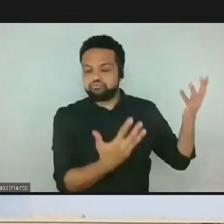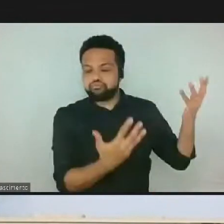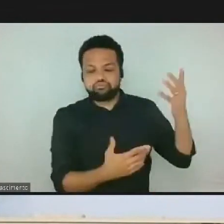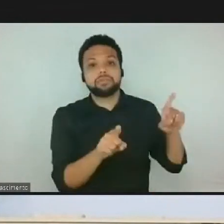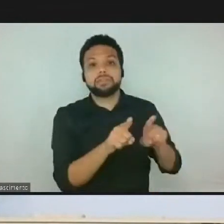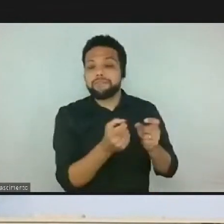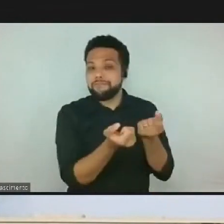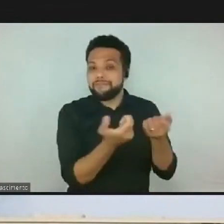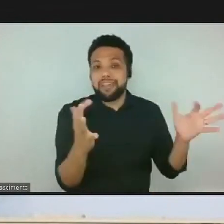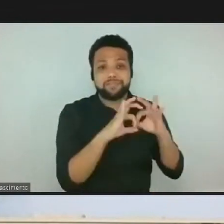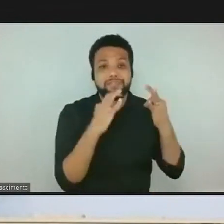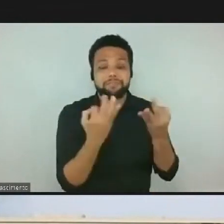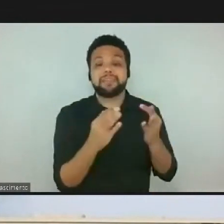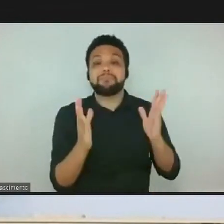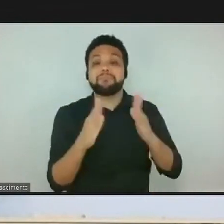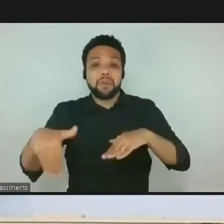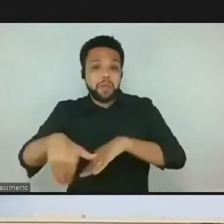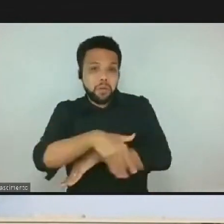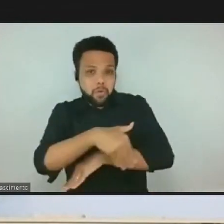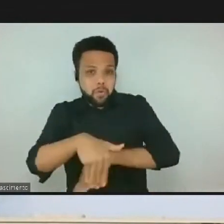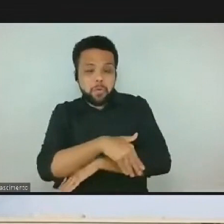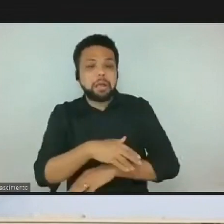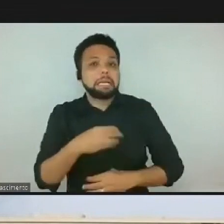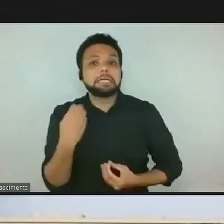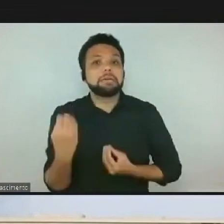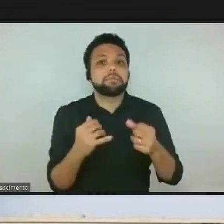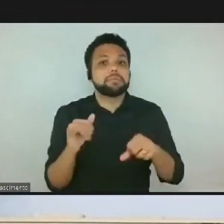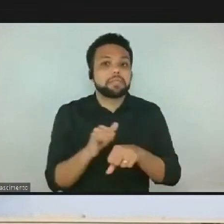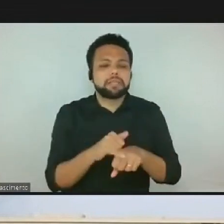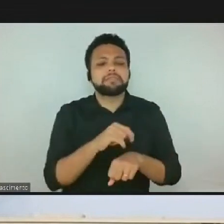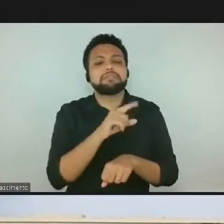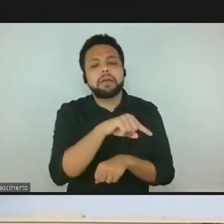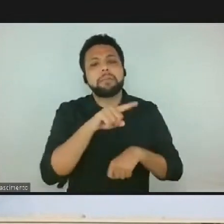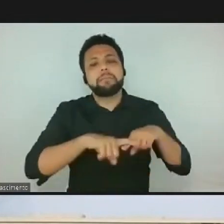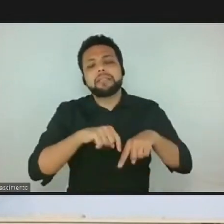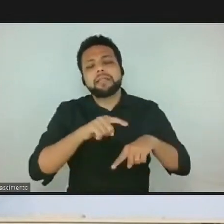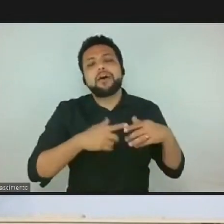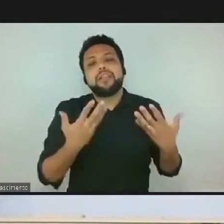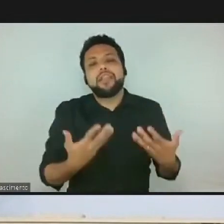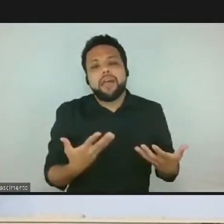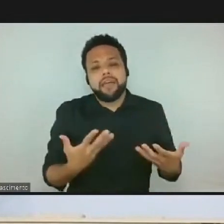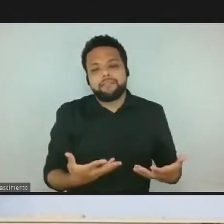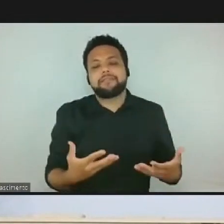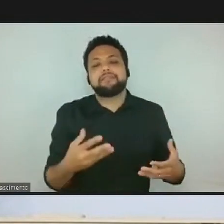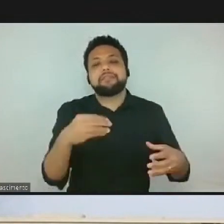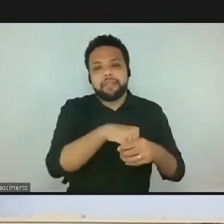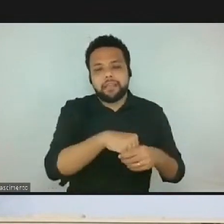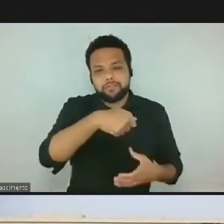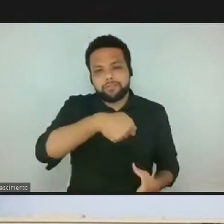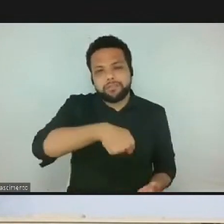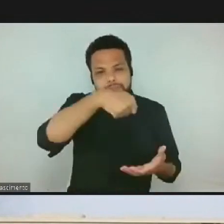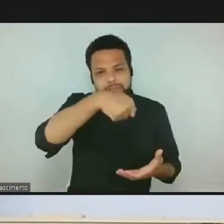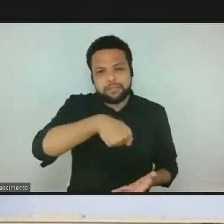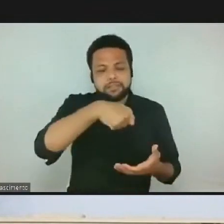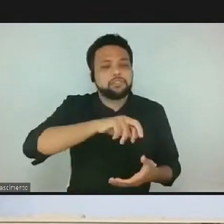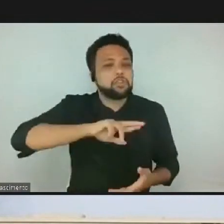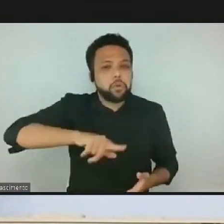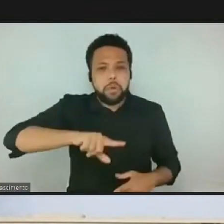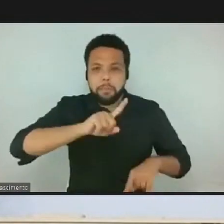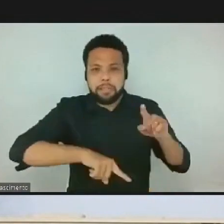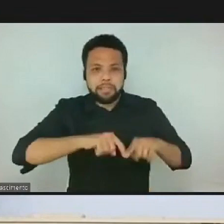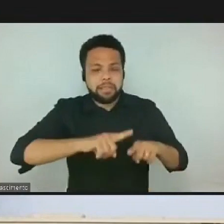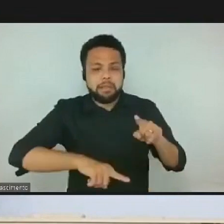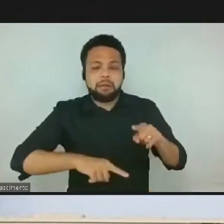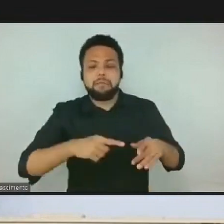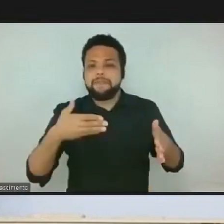um material leve para estar ali dentro da cesta, que não fosse um material restrito